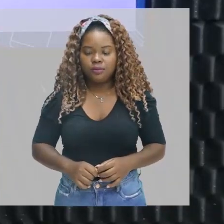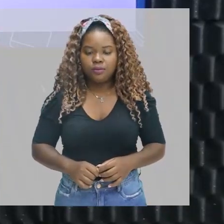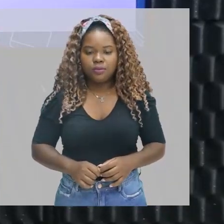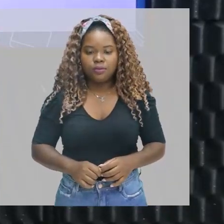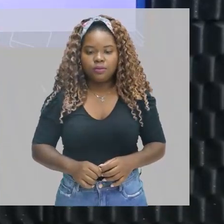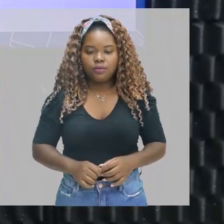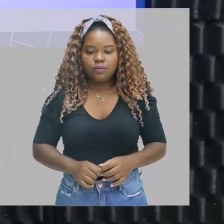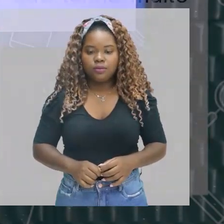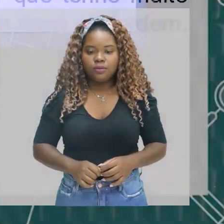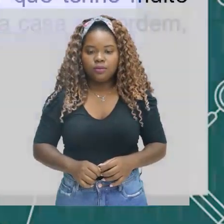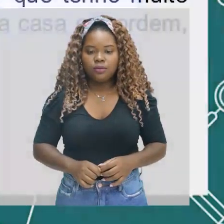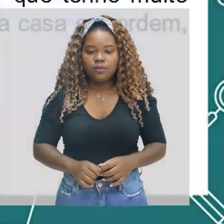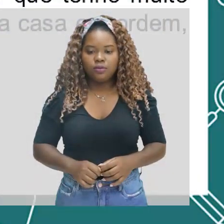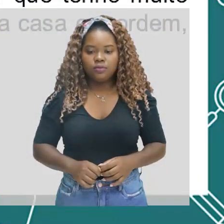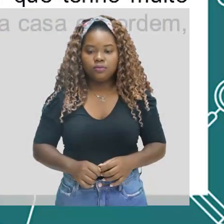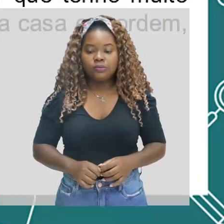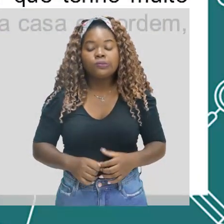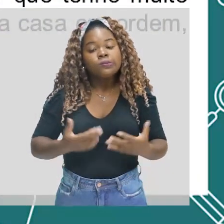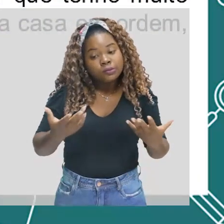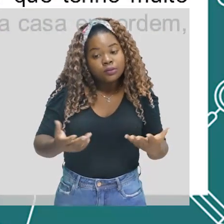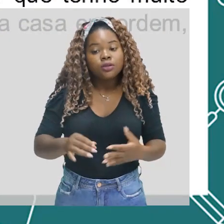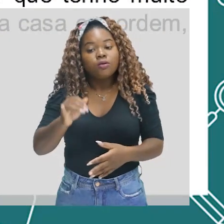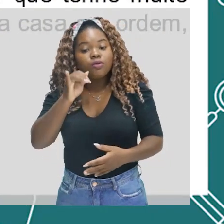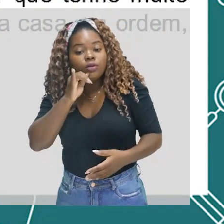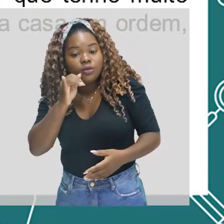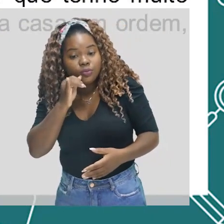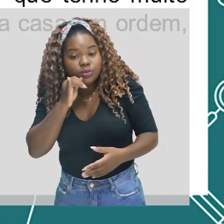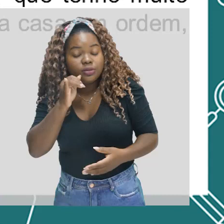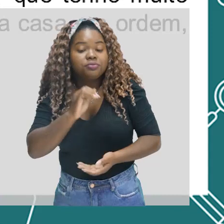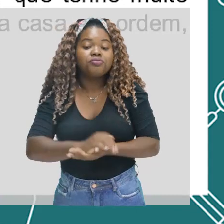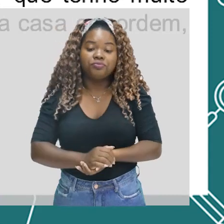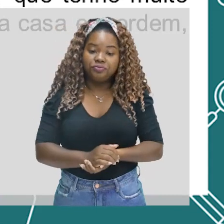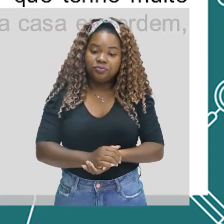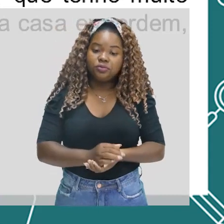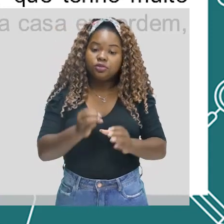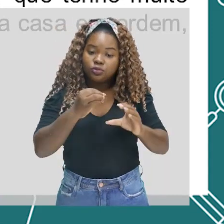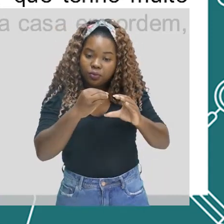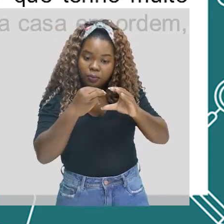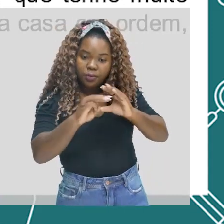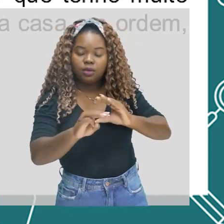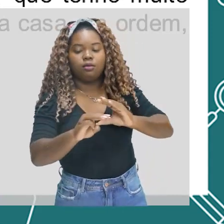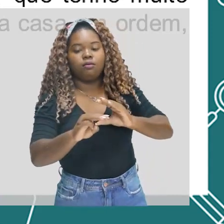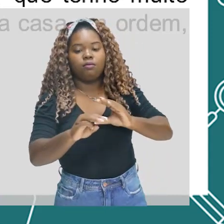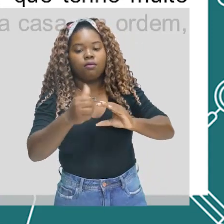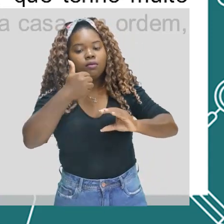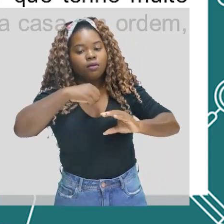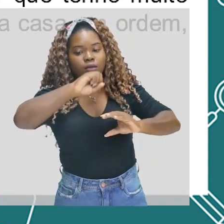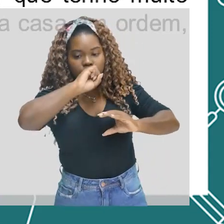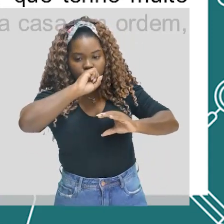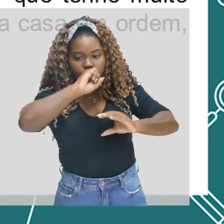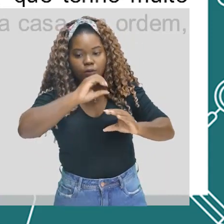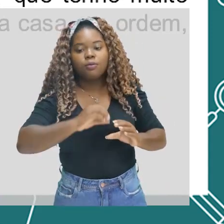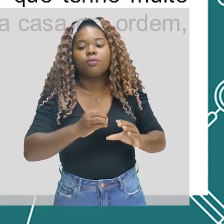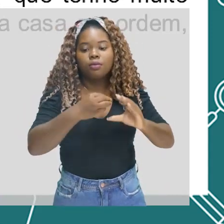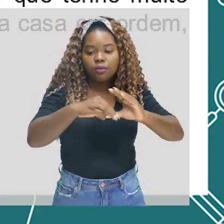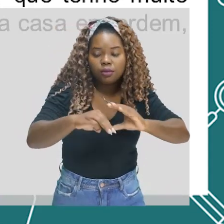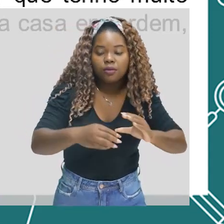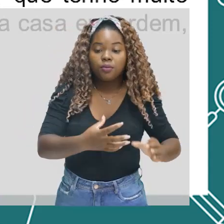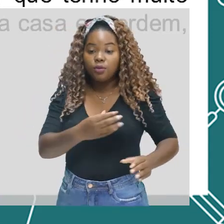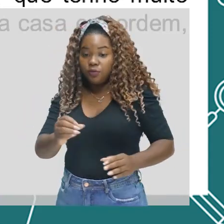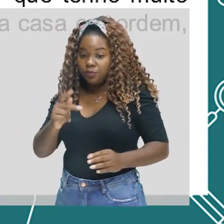né? Ainda aqui sobre a função emotiva. Exemplo de um e-mail que a mãe enviou para os filhos,